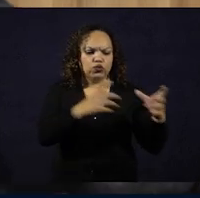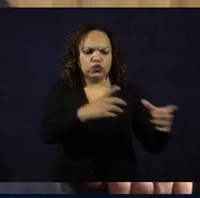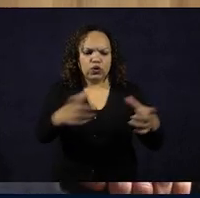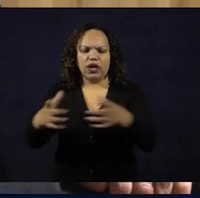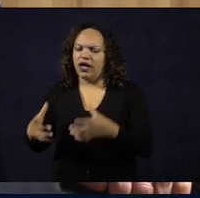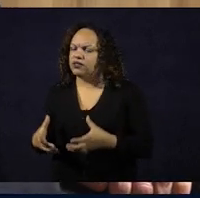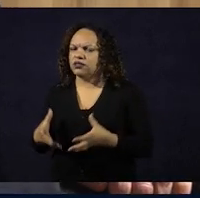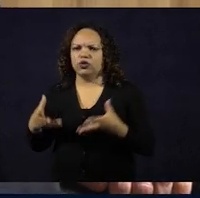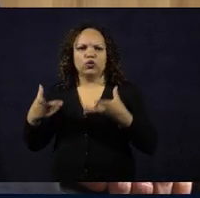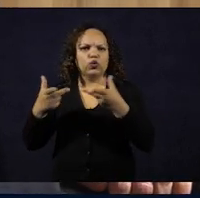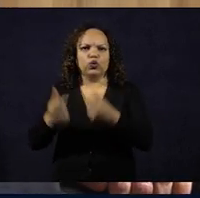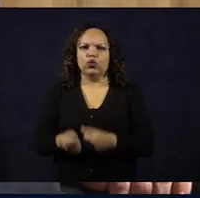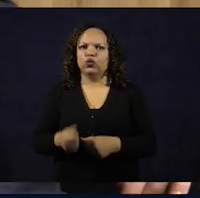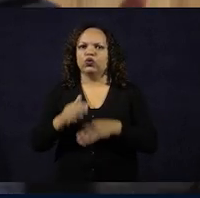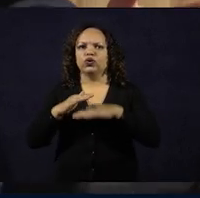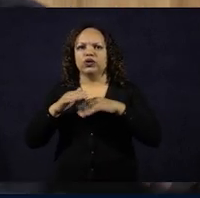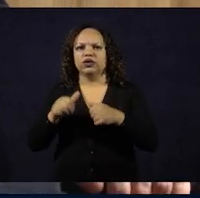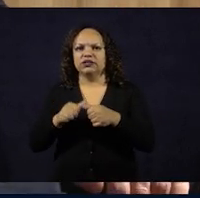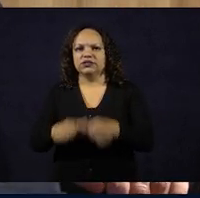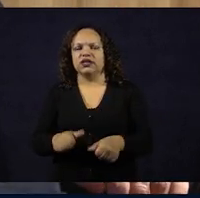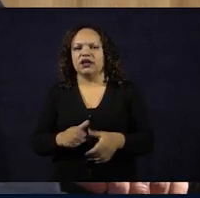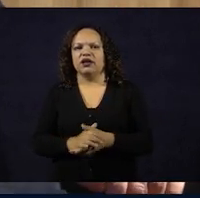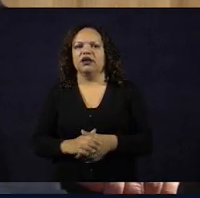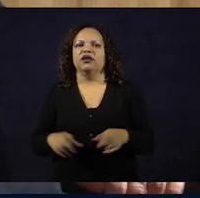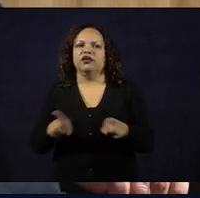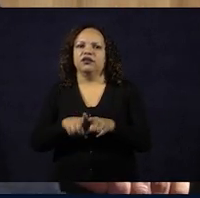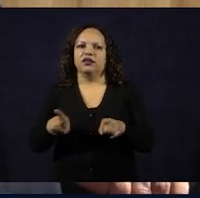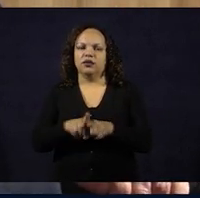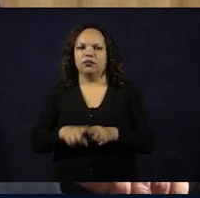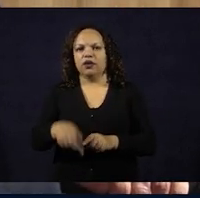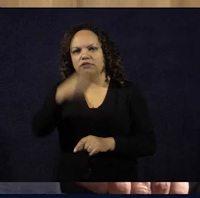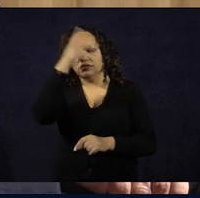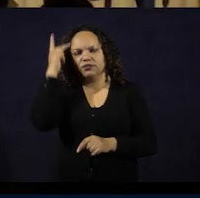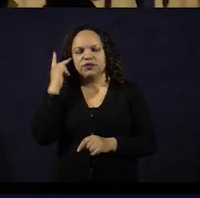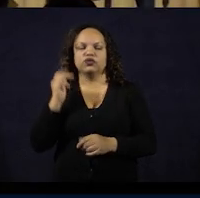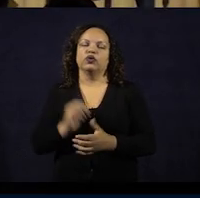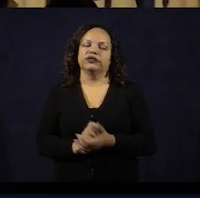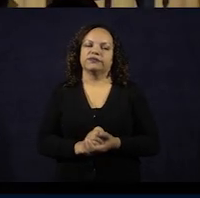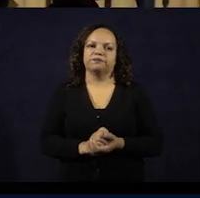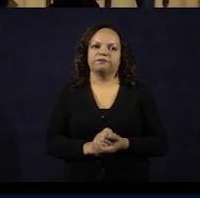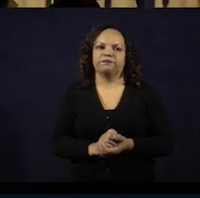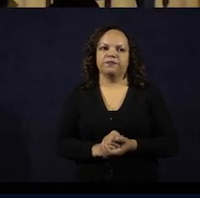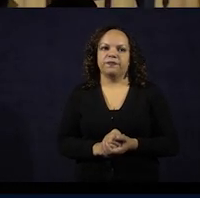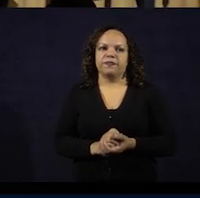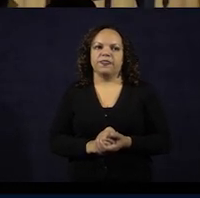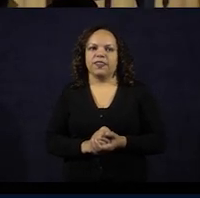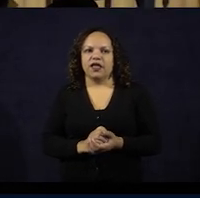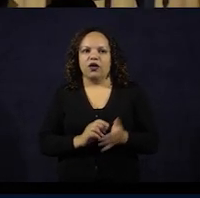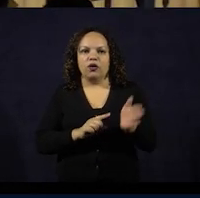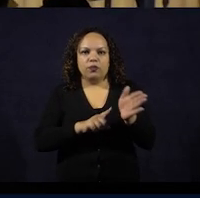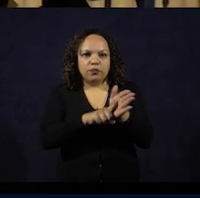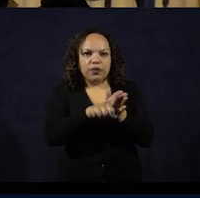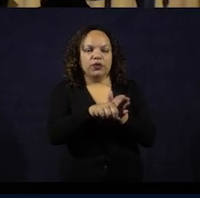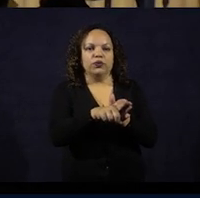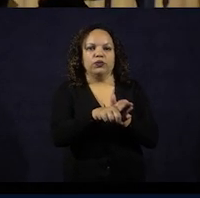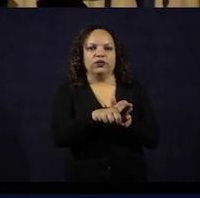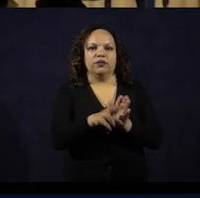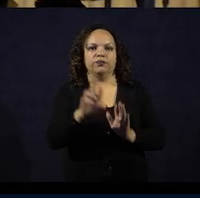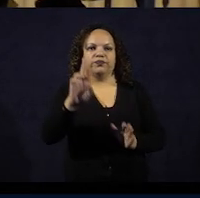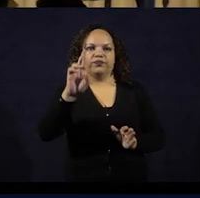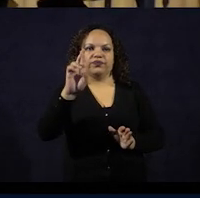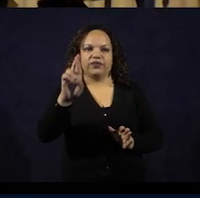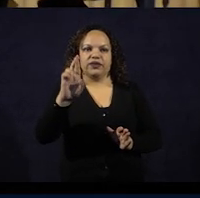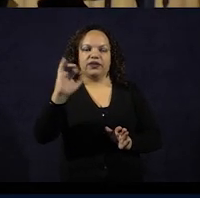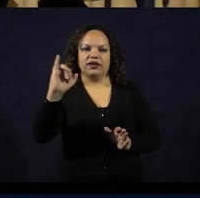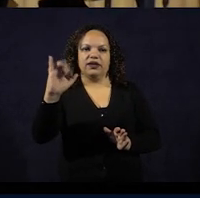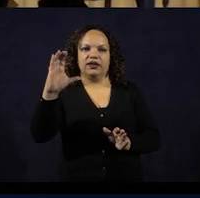tenha também isso dentro da cadeia de Supply da cadeia de clientes agora eu queria fazer uma pergunta especificamente para você Ricardo